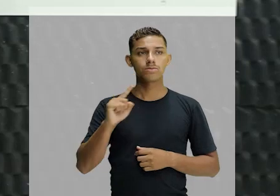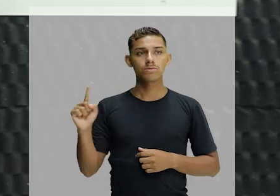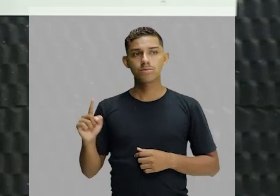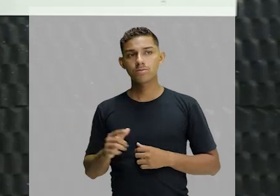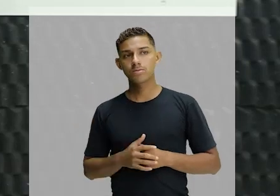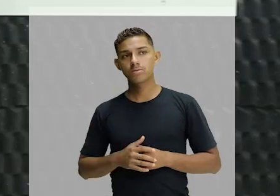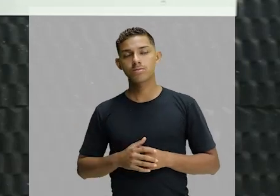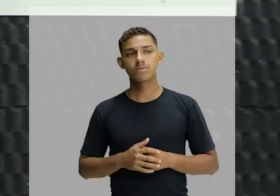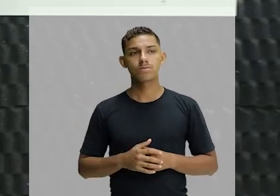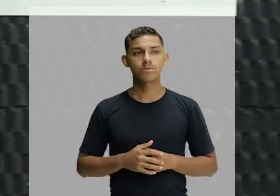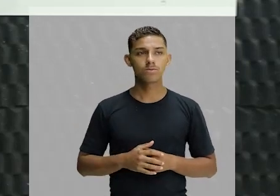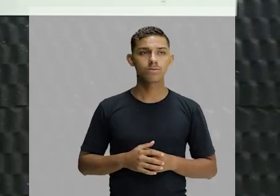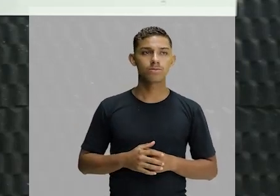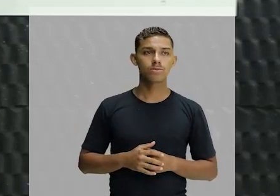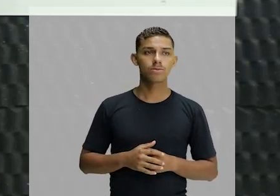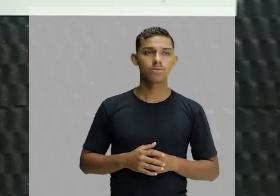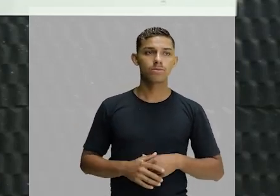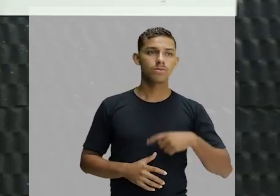ser igual a 1